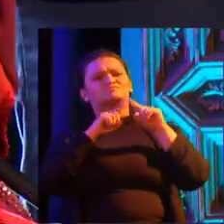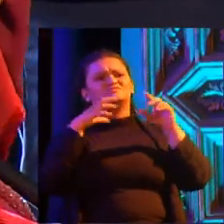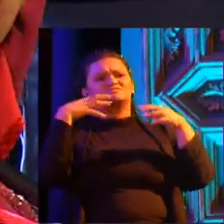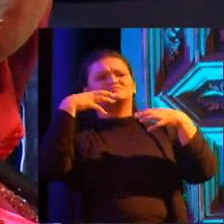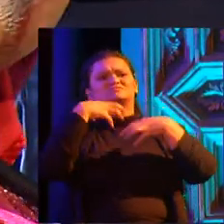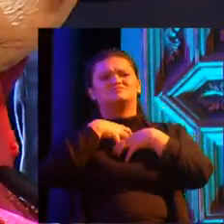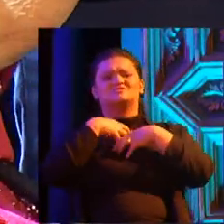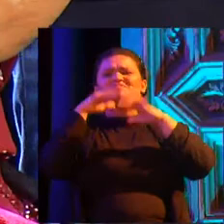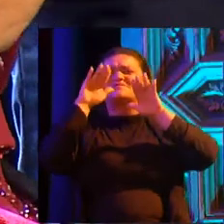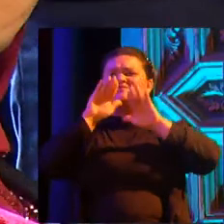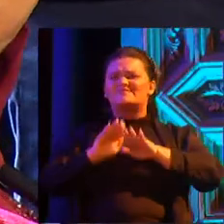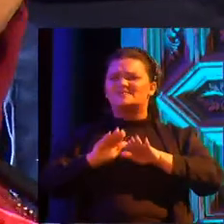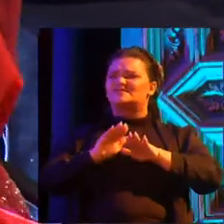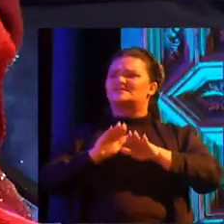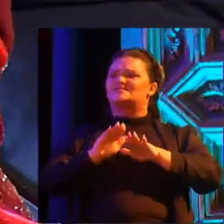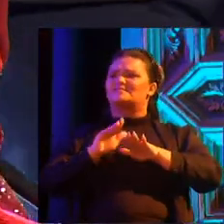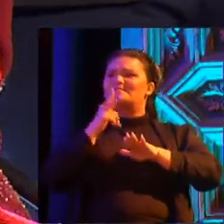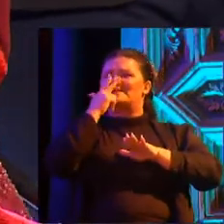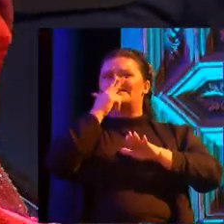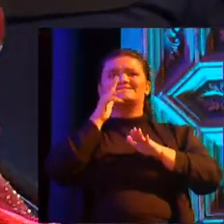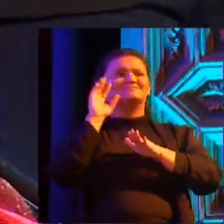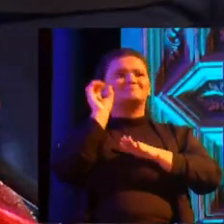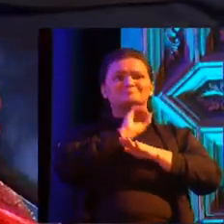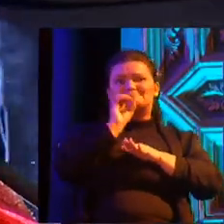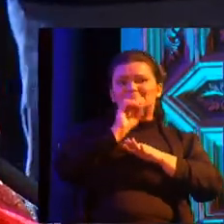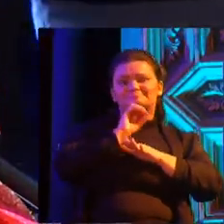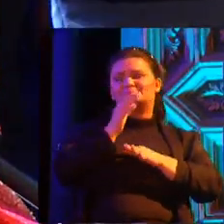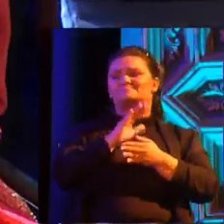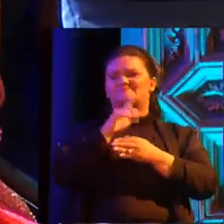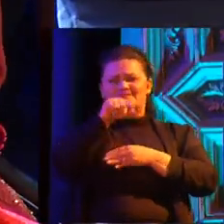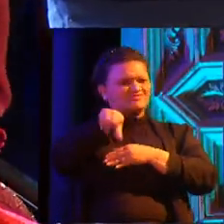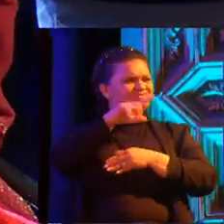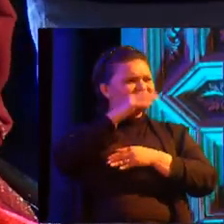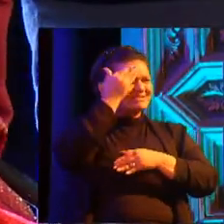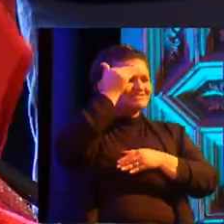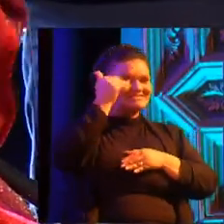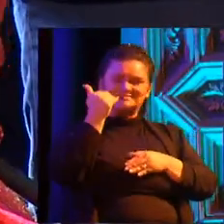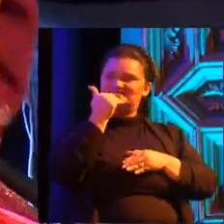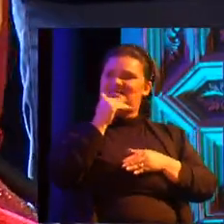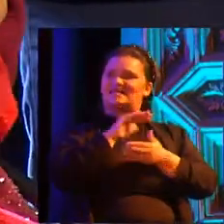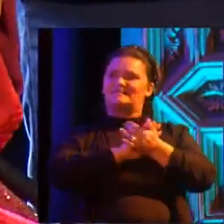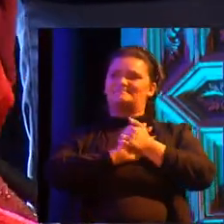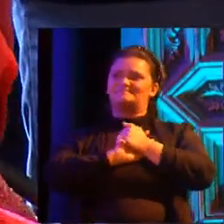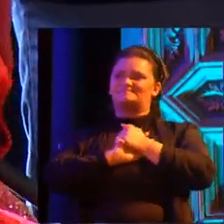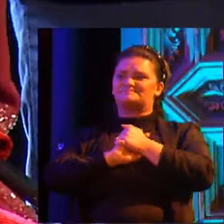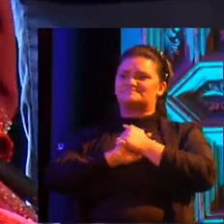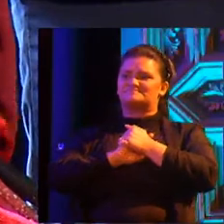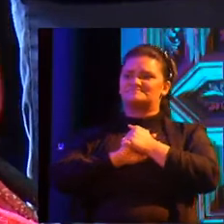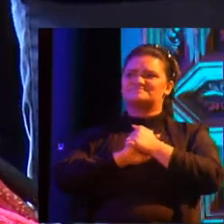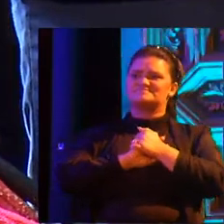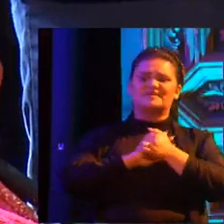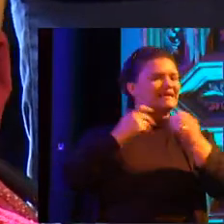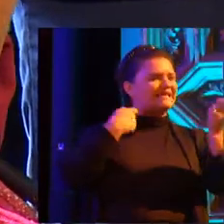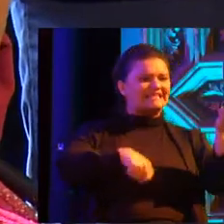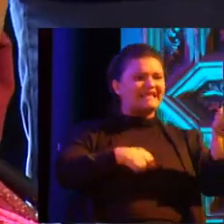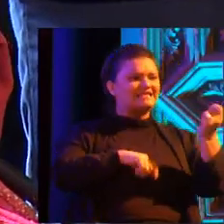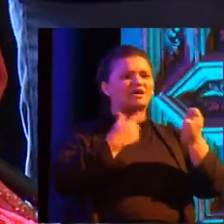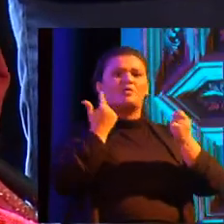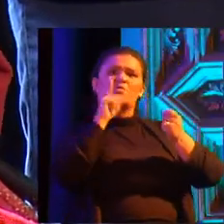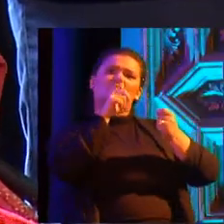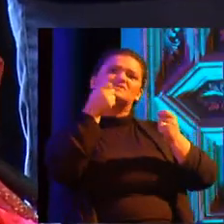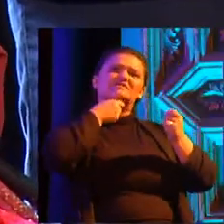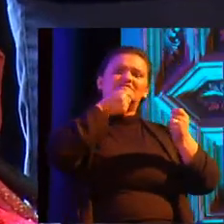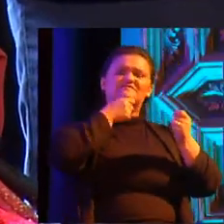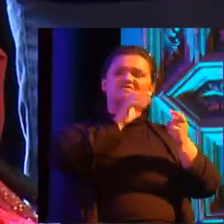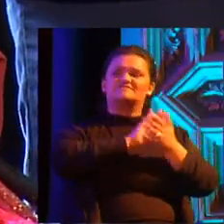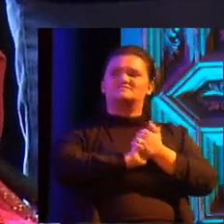aquele vão sem nada, né? Não sei que, você sabe, todos, um na guitarra e o outro na voz, né? Que